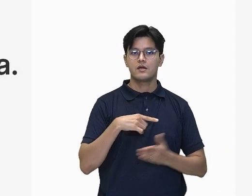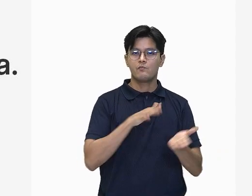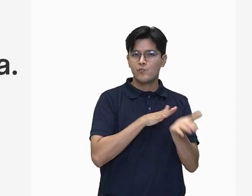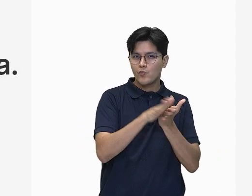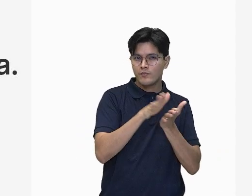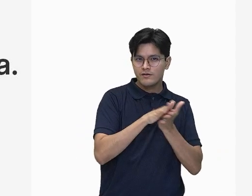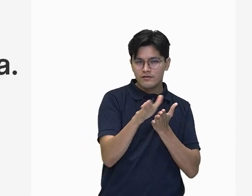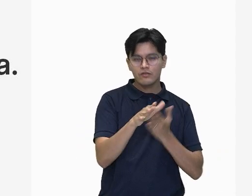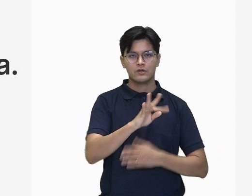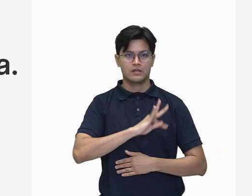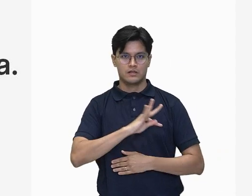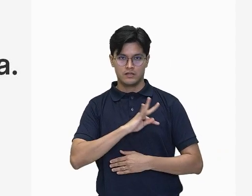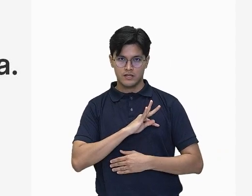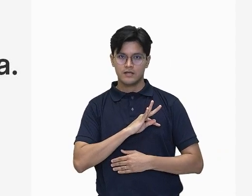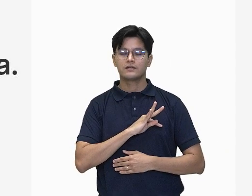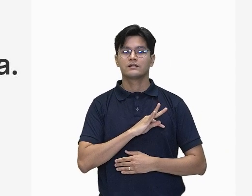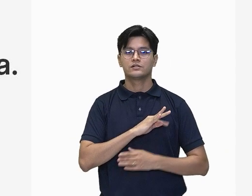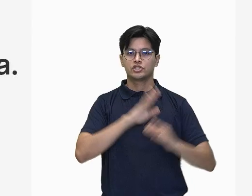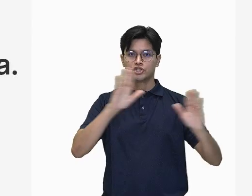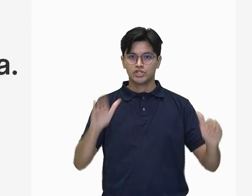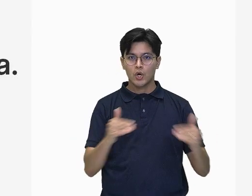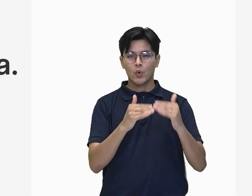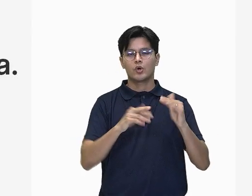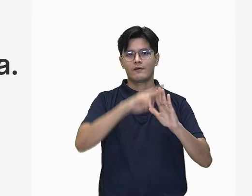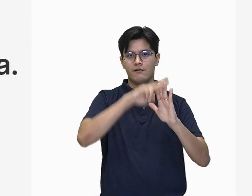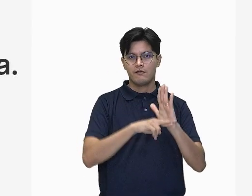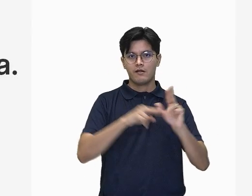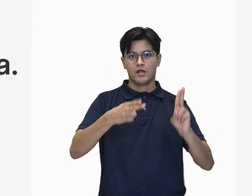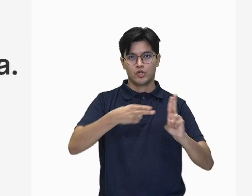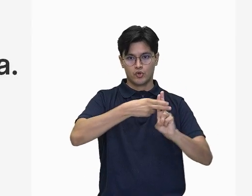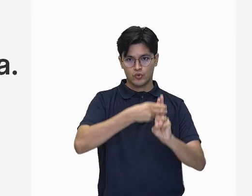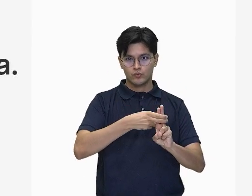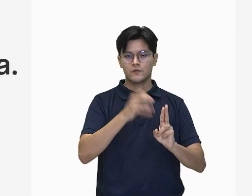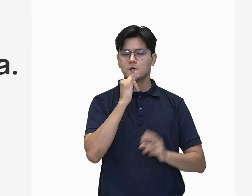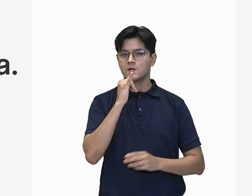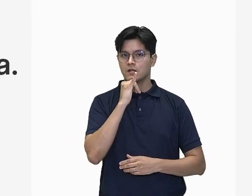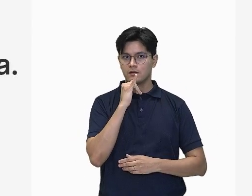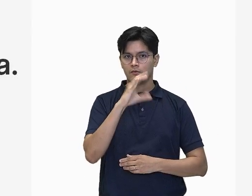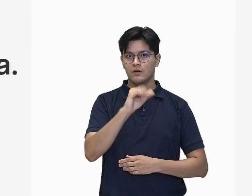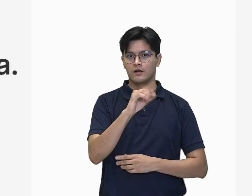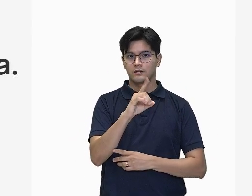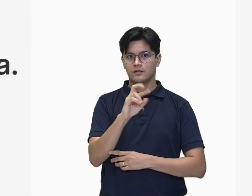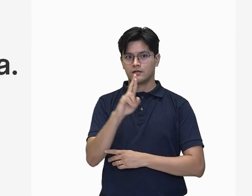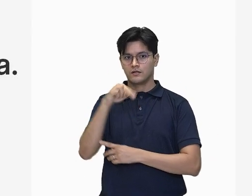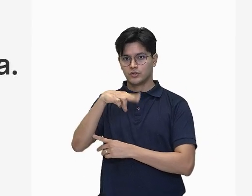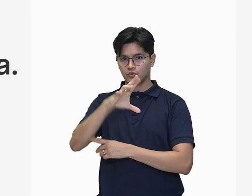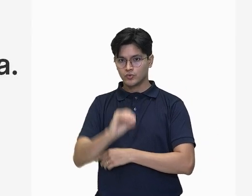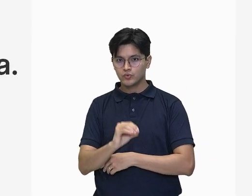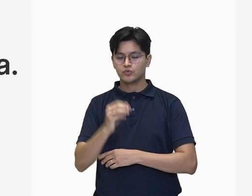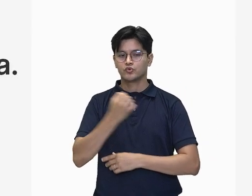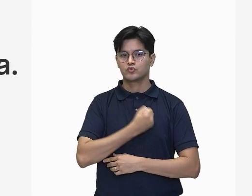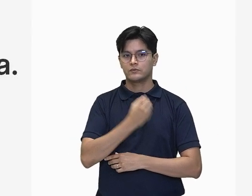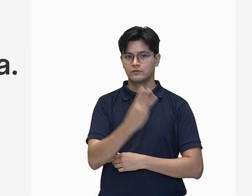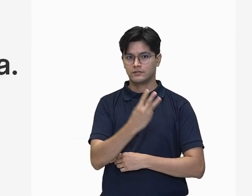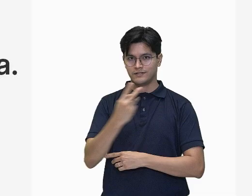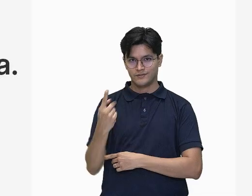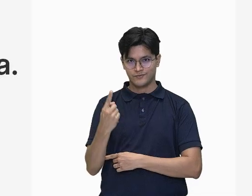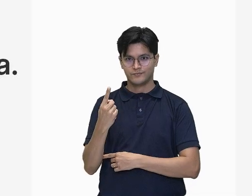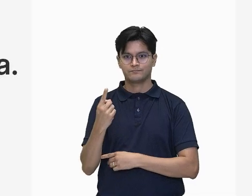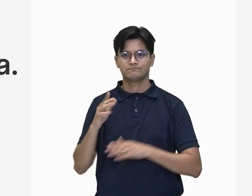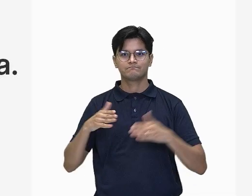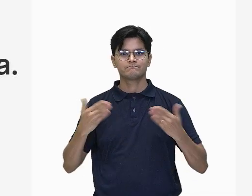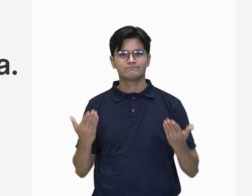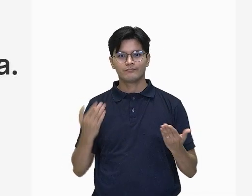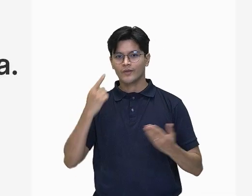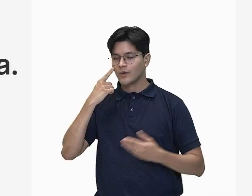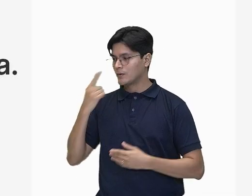com o caderno 31 sobre plantas medicinais e fitoterapia na atenção básica, né? Então